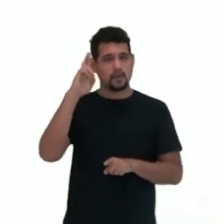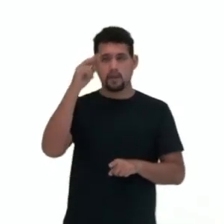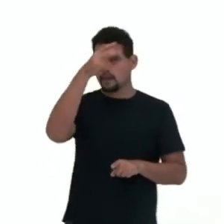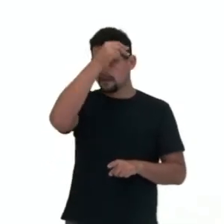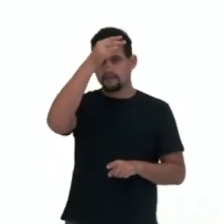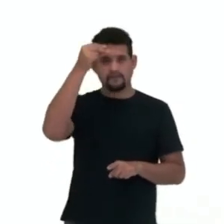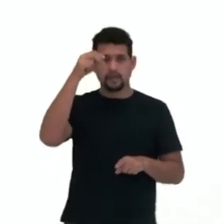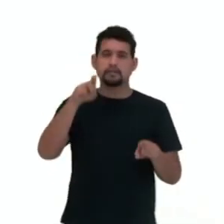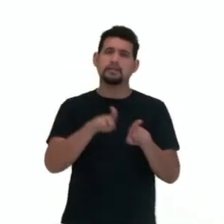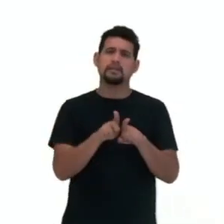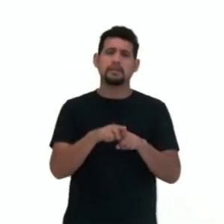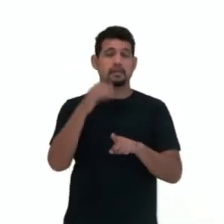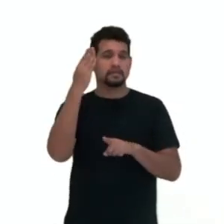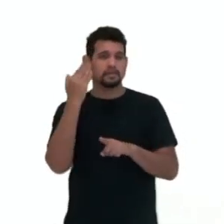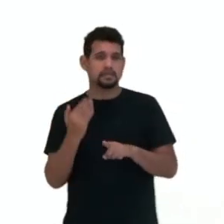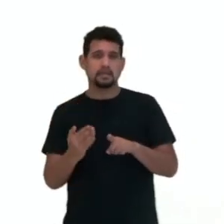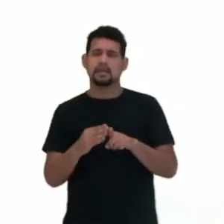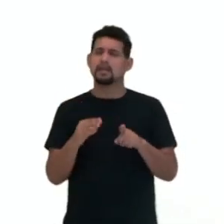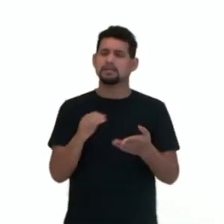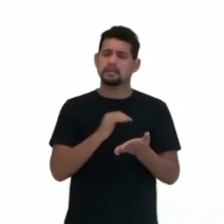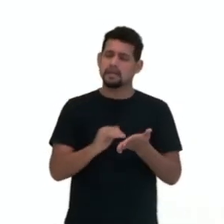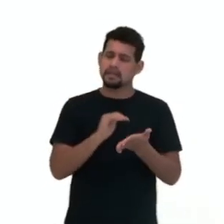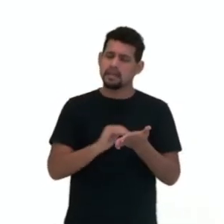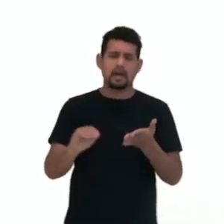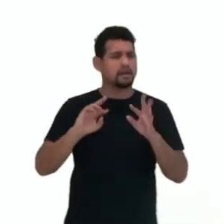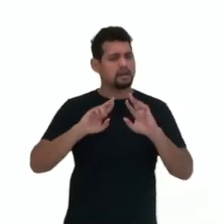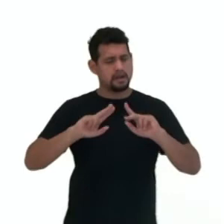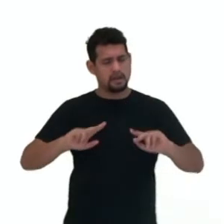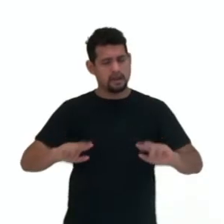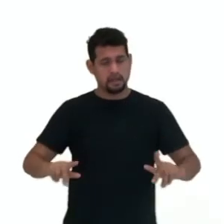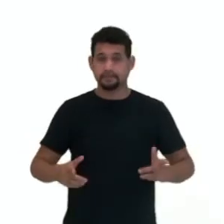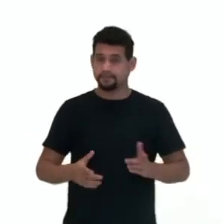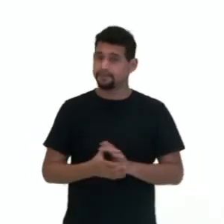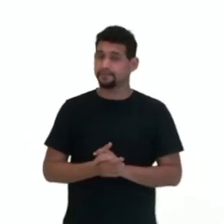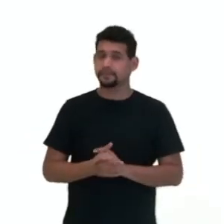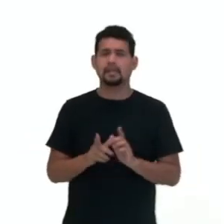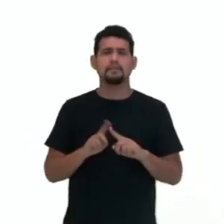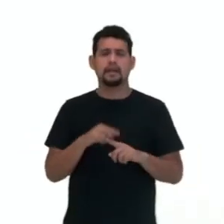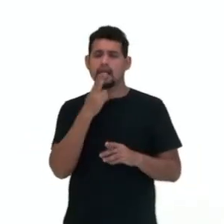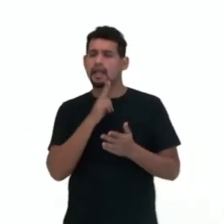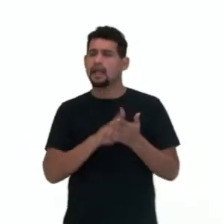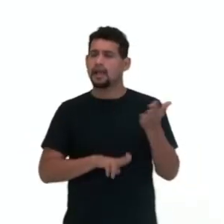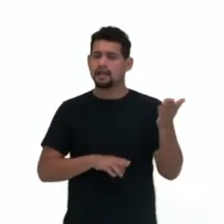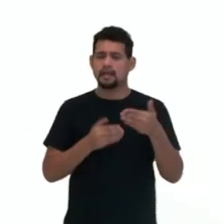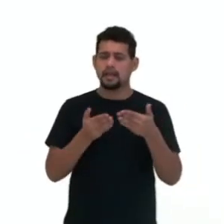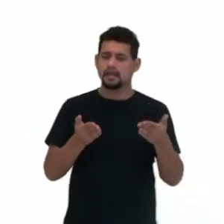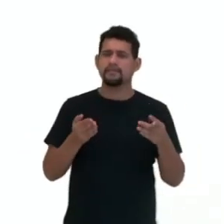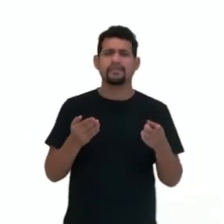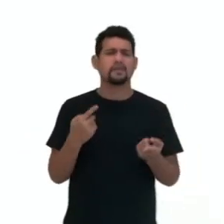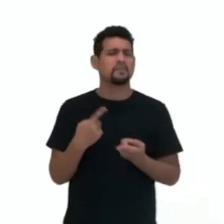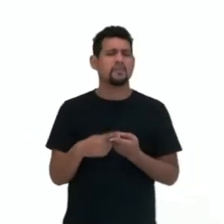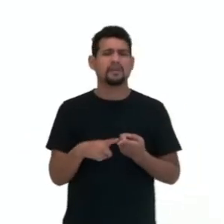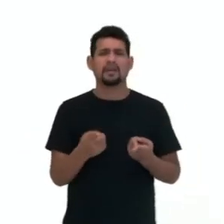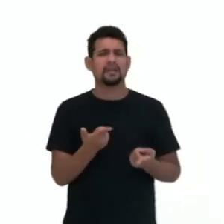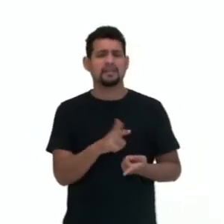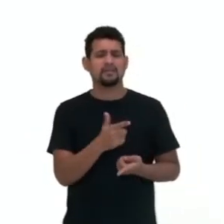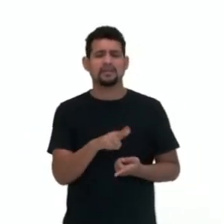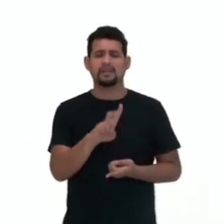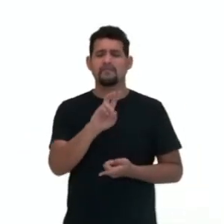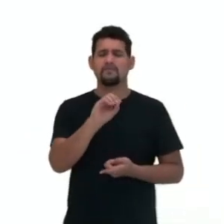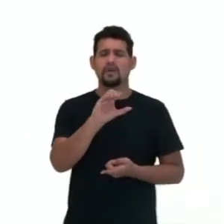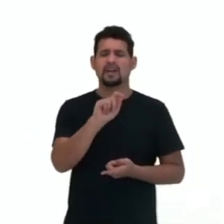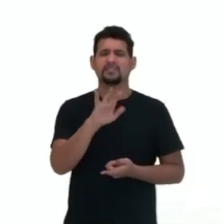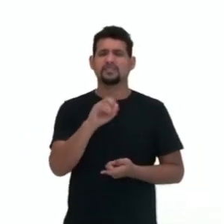prefeito, excelentíssimos senhores secretários, etc. A carta aberta, por que não possui um